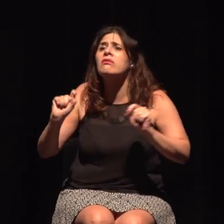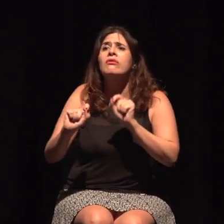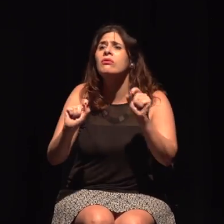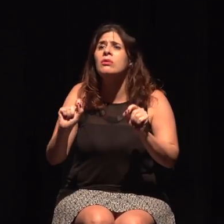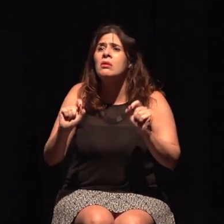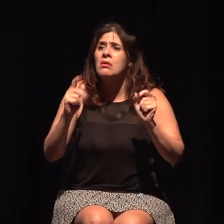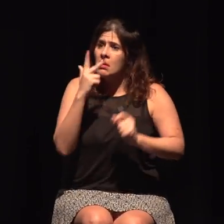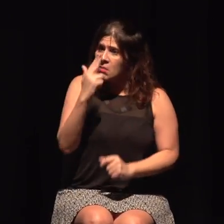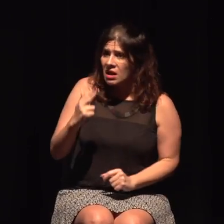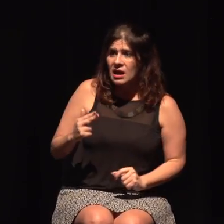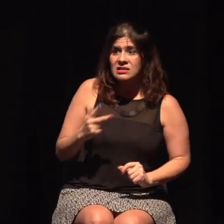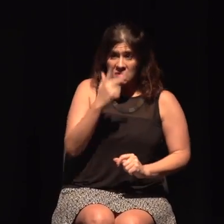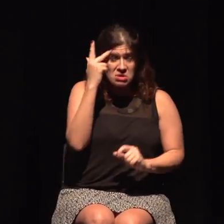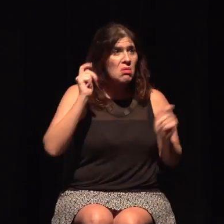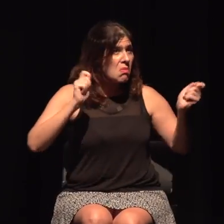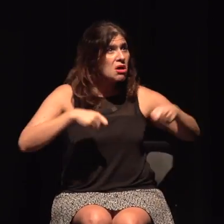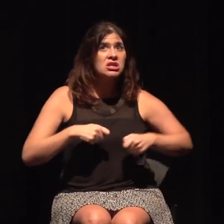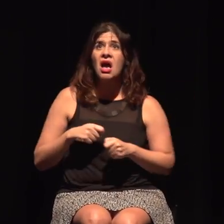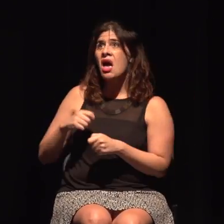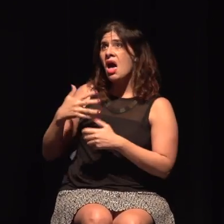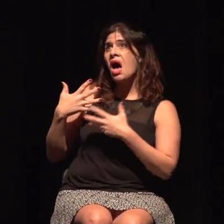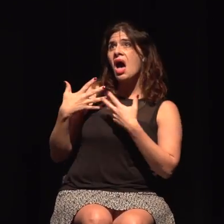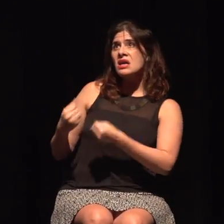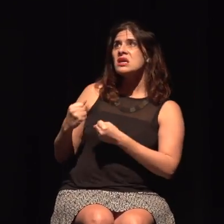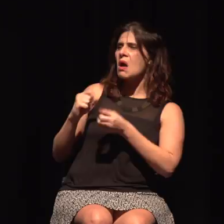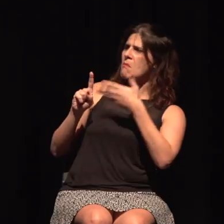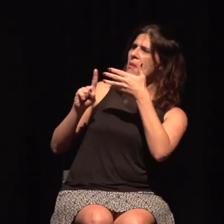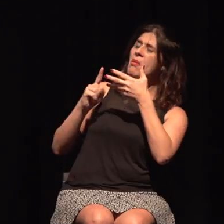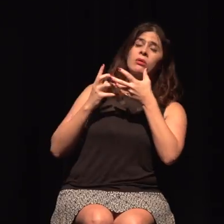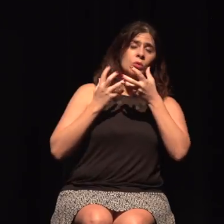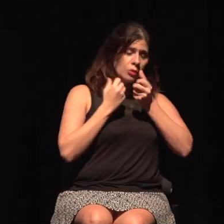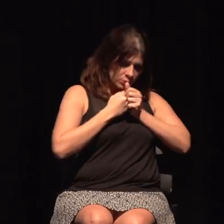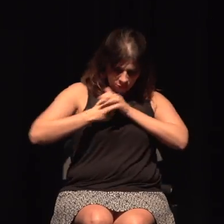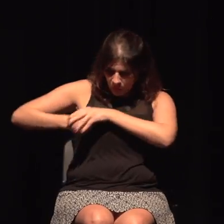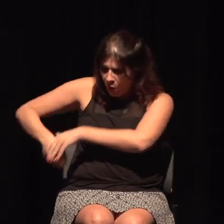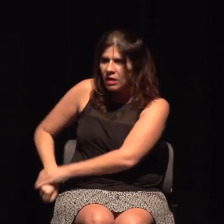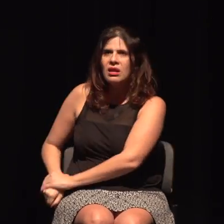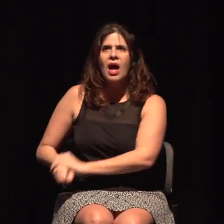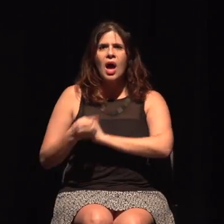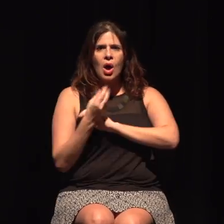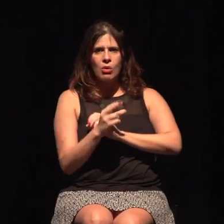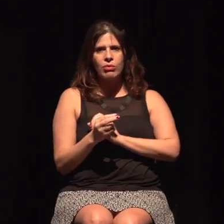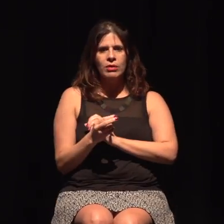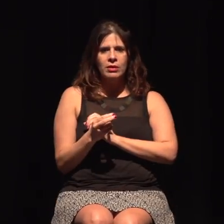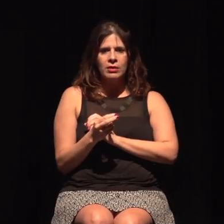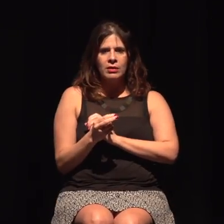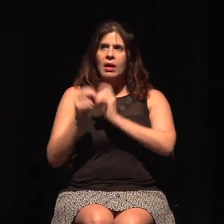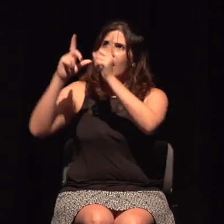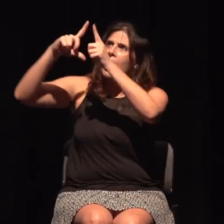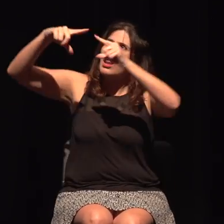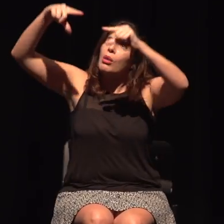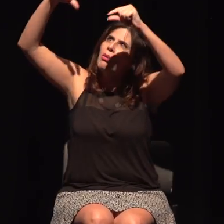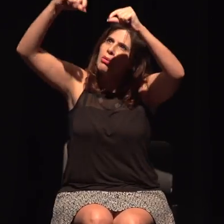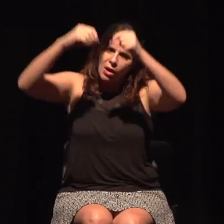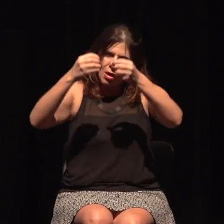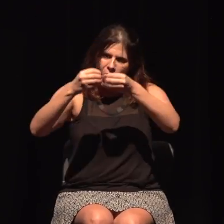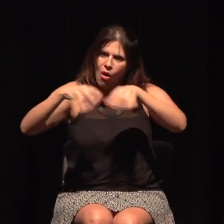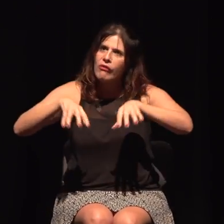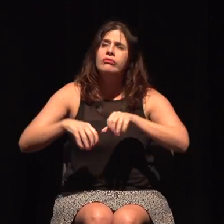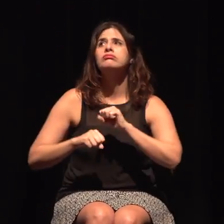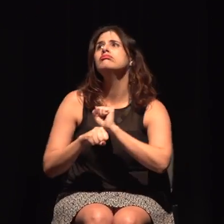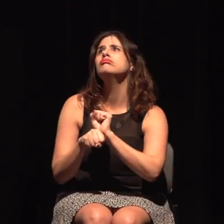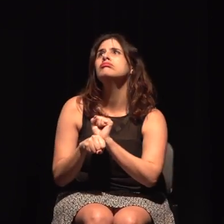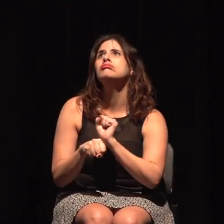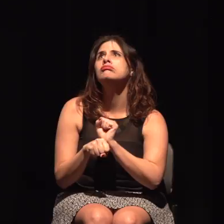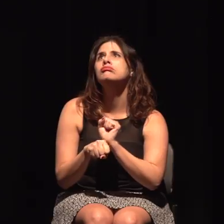de ser da coisa toda, como se alguém pudesse dar ao luxo de guardar bofetadas na mão, chocar os ovos no despenhadeiro sob a lua. Como